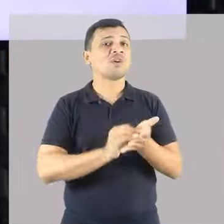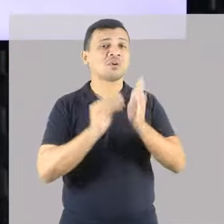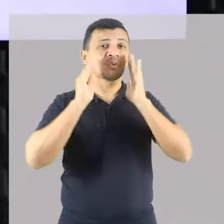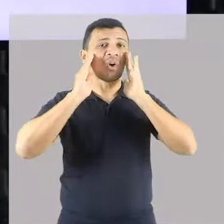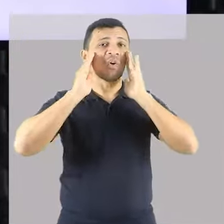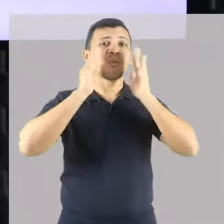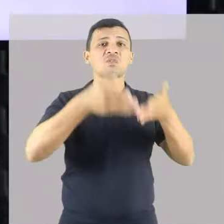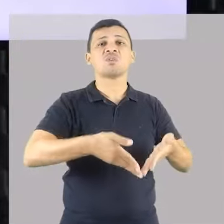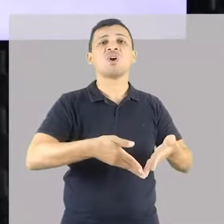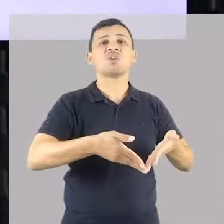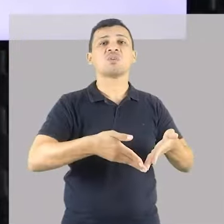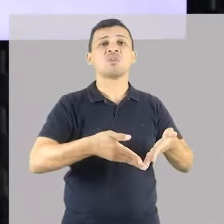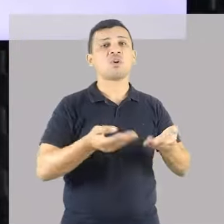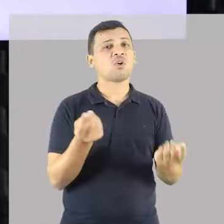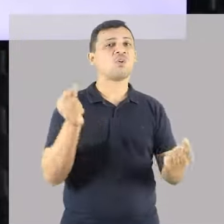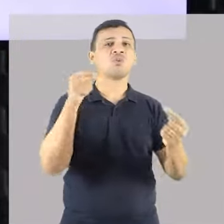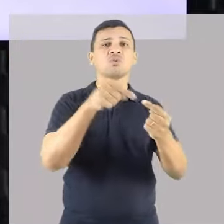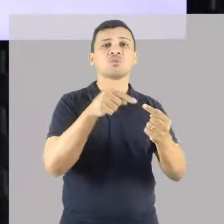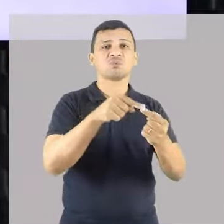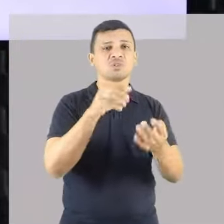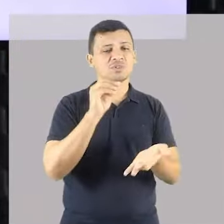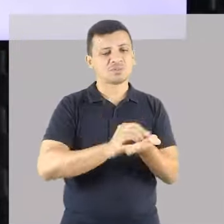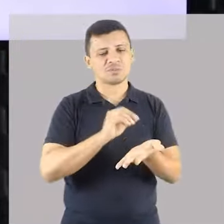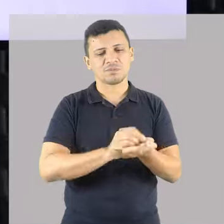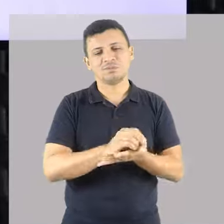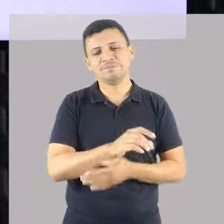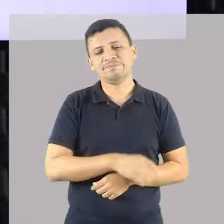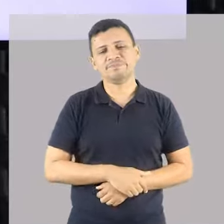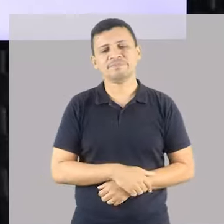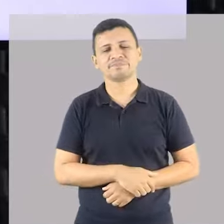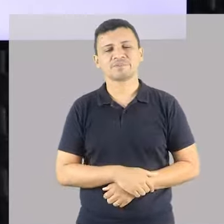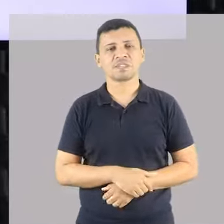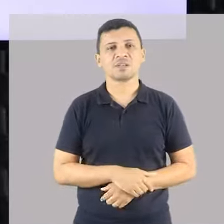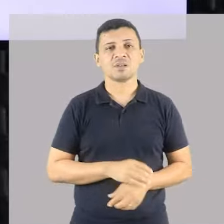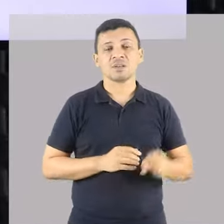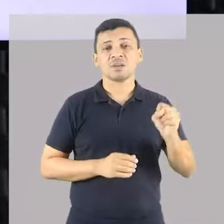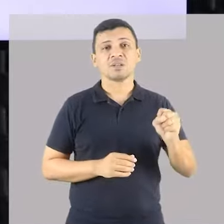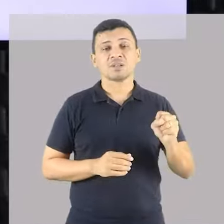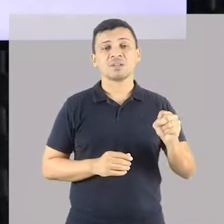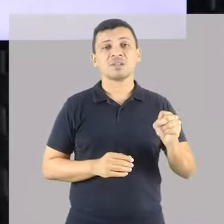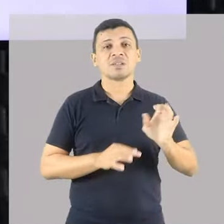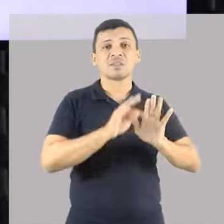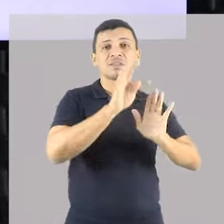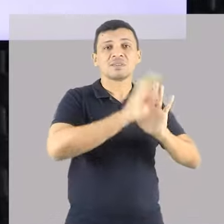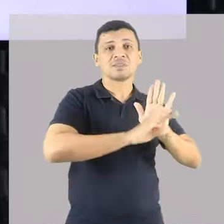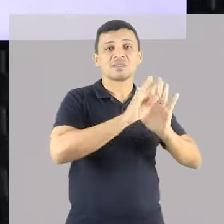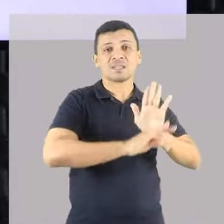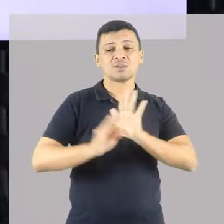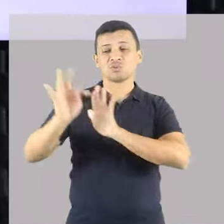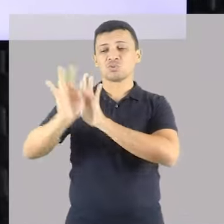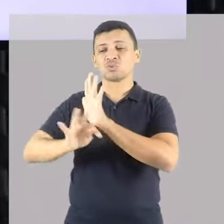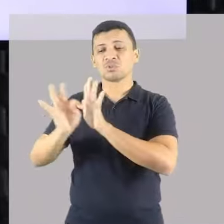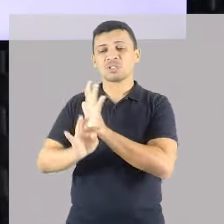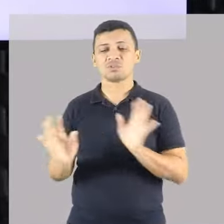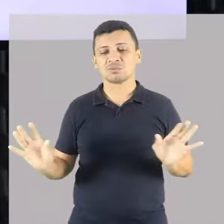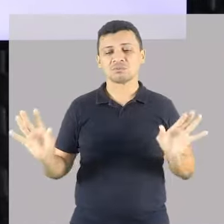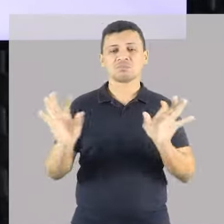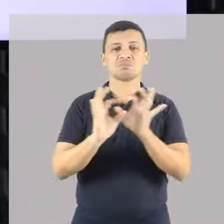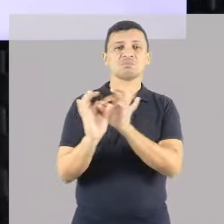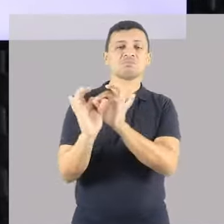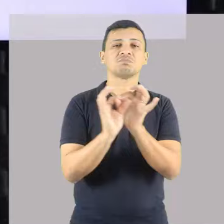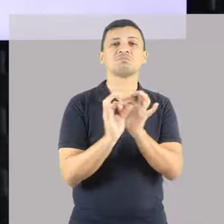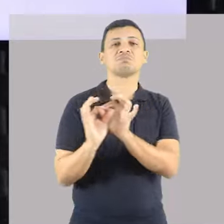focalização a objetividade da informação certo a intertextualidade que é um recurso muito interessante